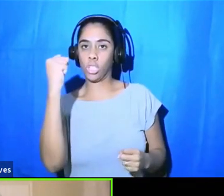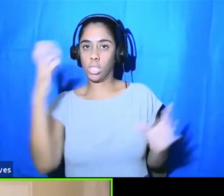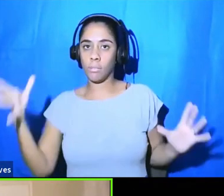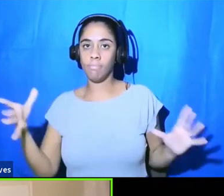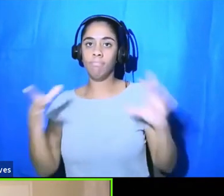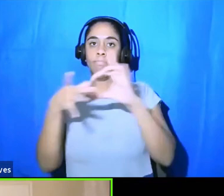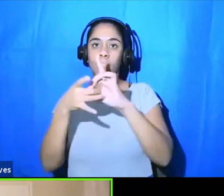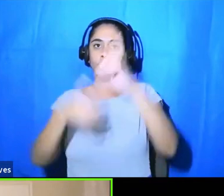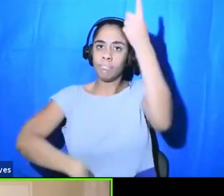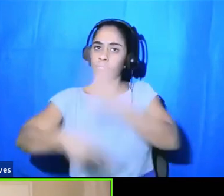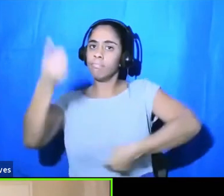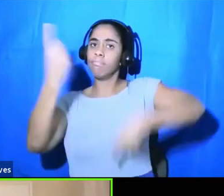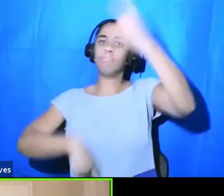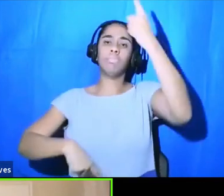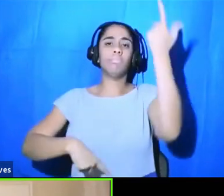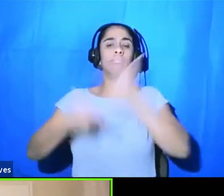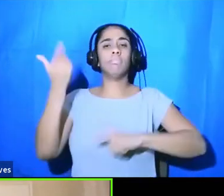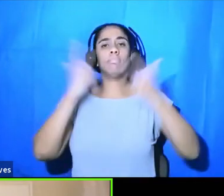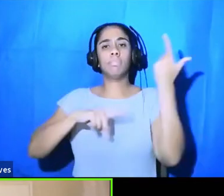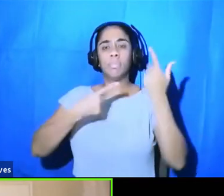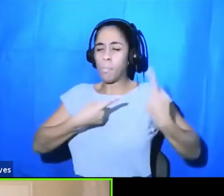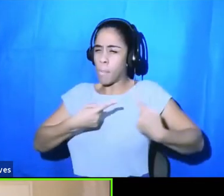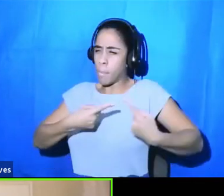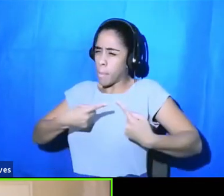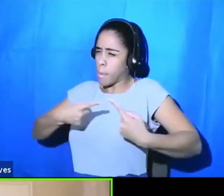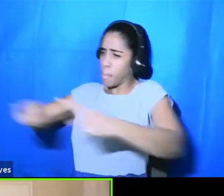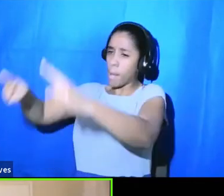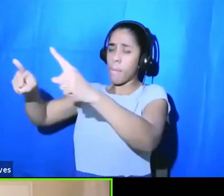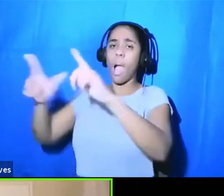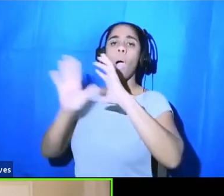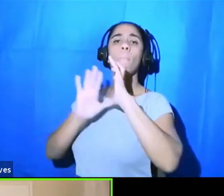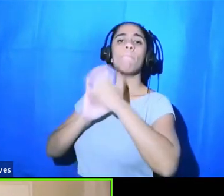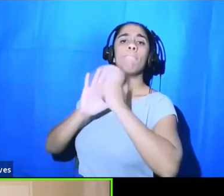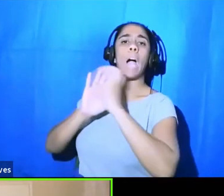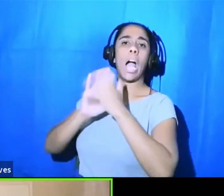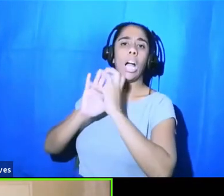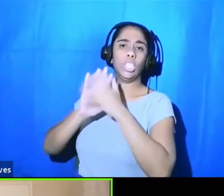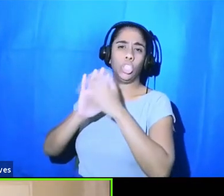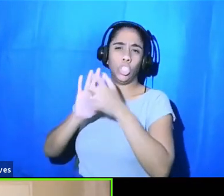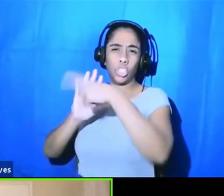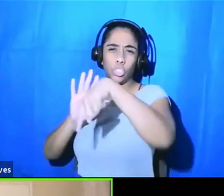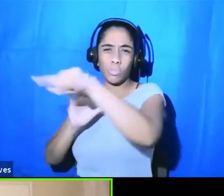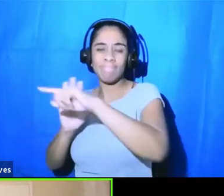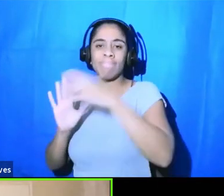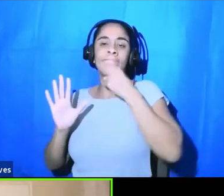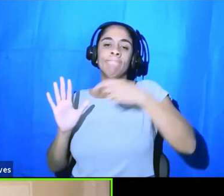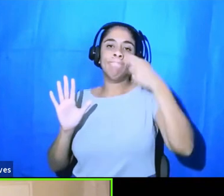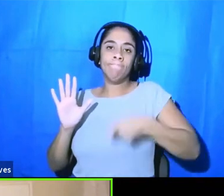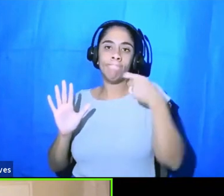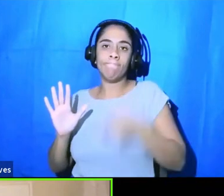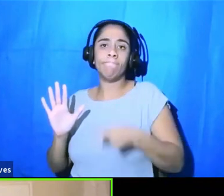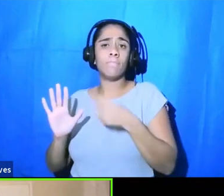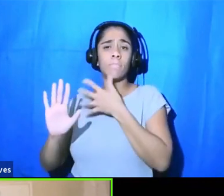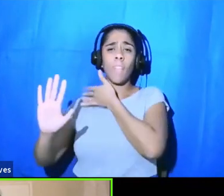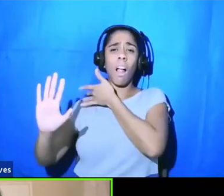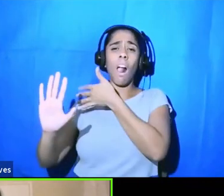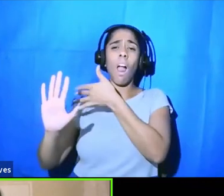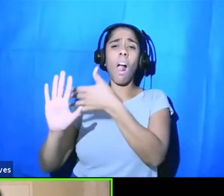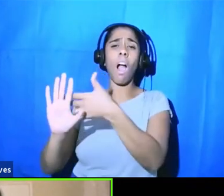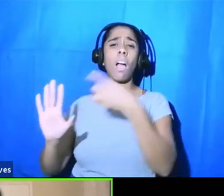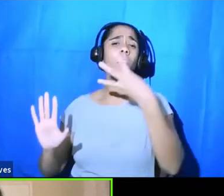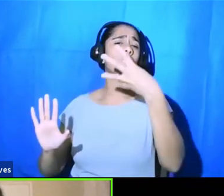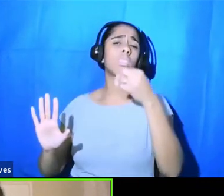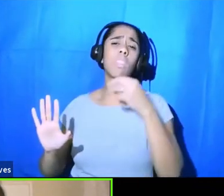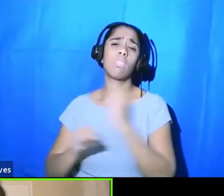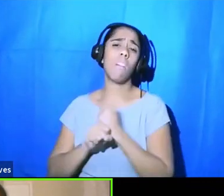oposição a todos os partidos que han governado nos últimos 30 anos, levando adelante um programa próprio contra